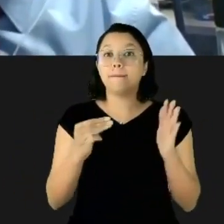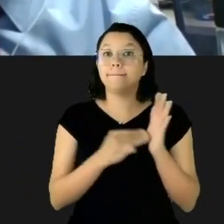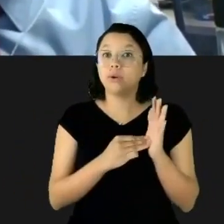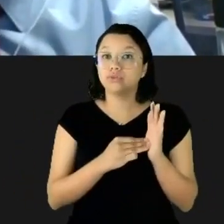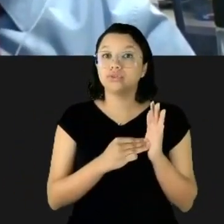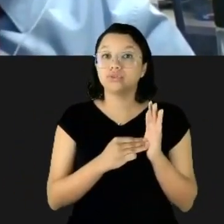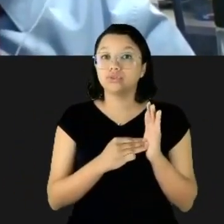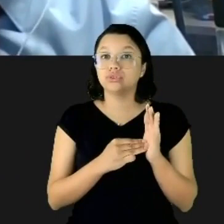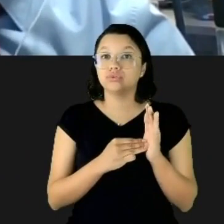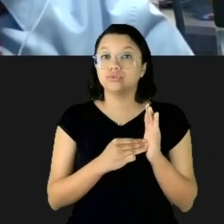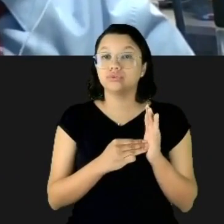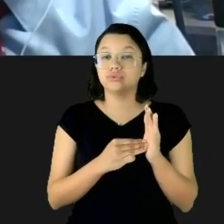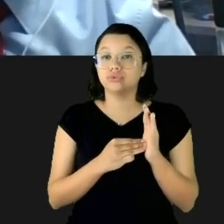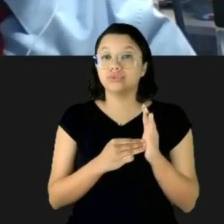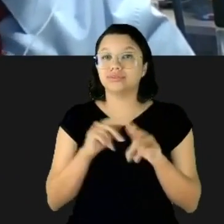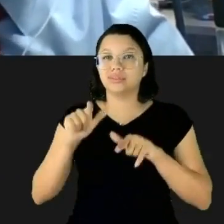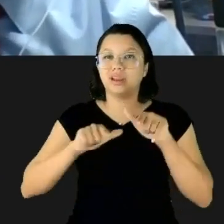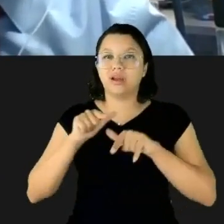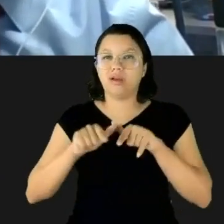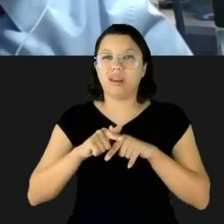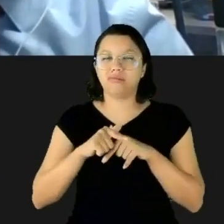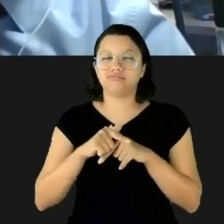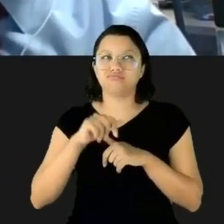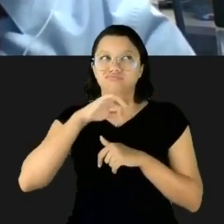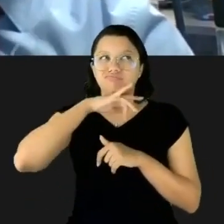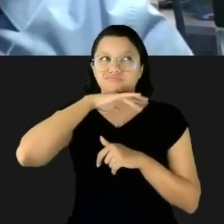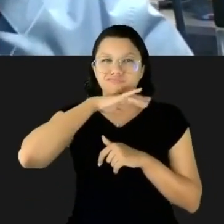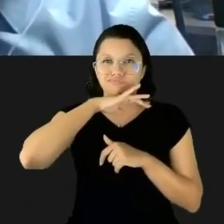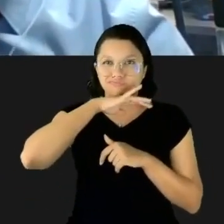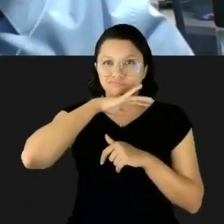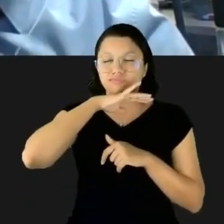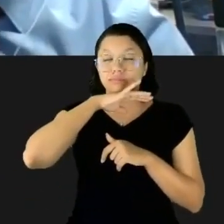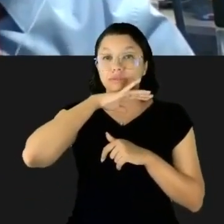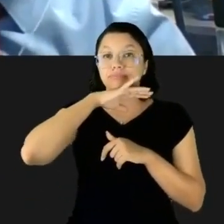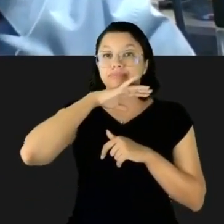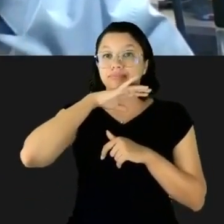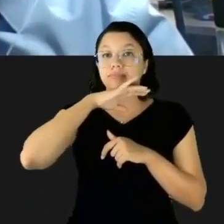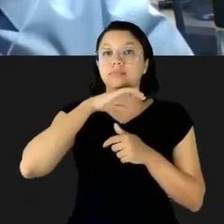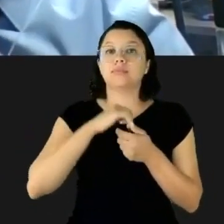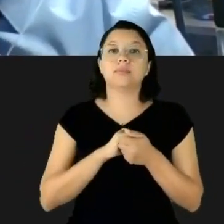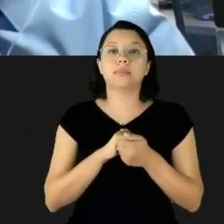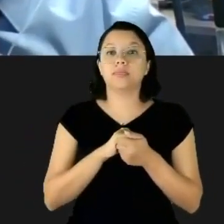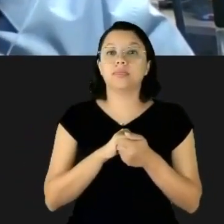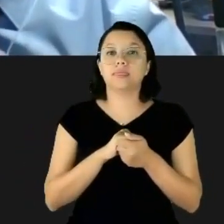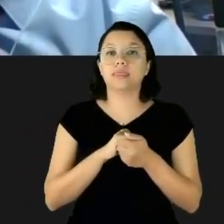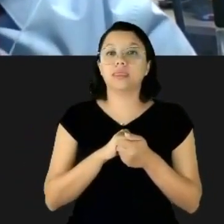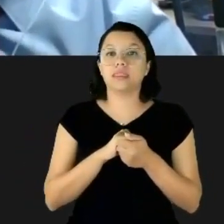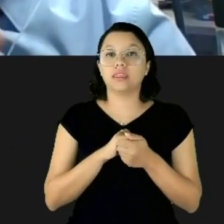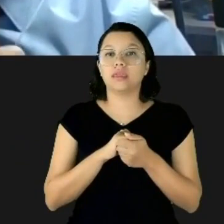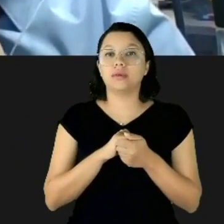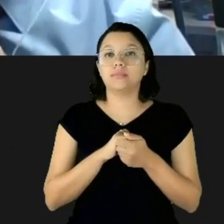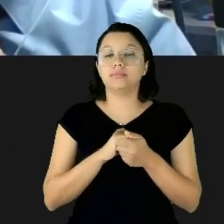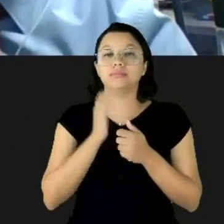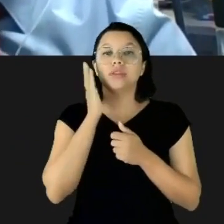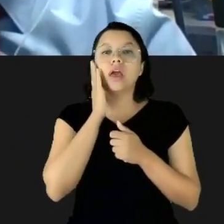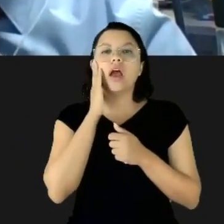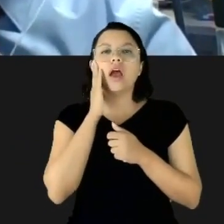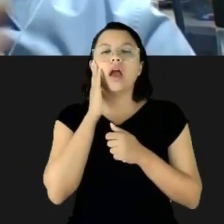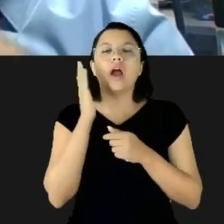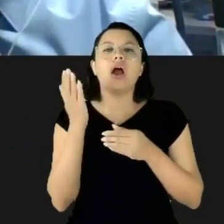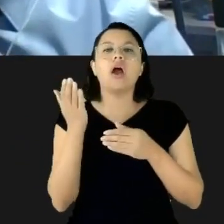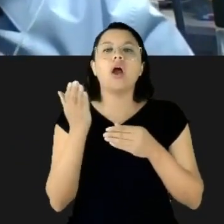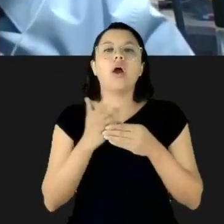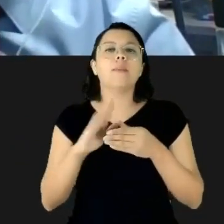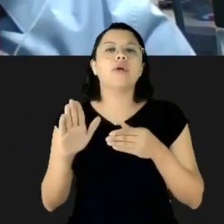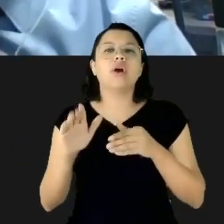de baixa produtividade. Escrituração de erros, na verdade, é o mapeamento de processos de trabalho onde